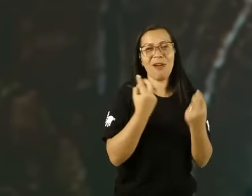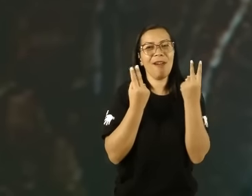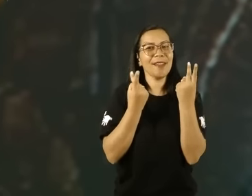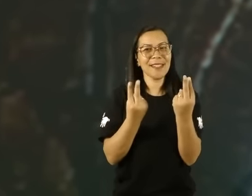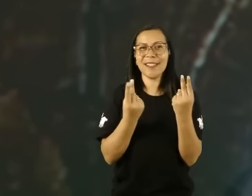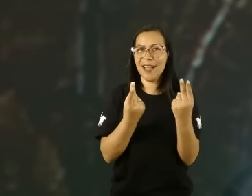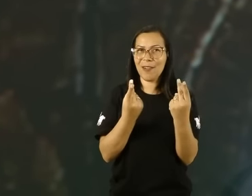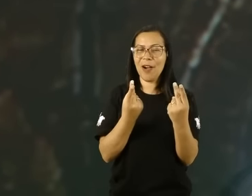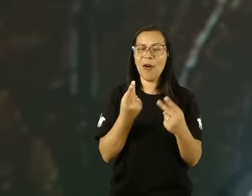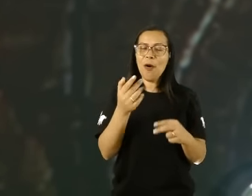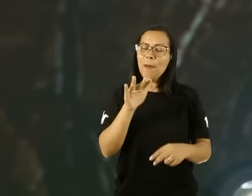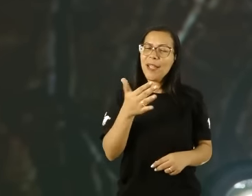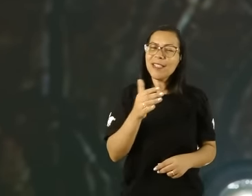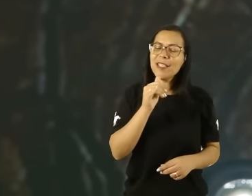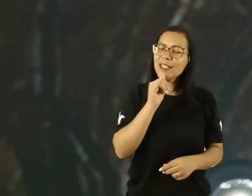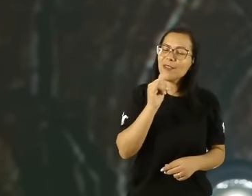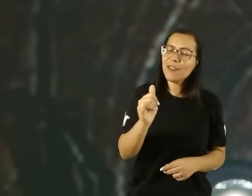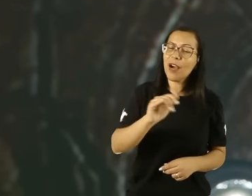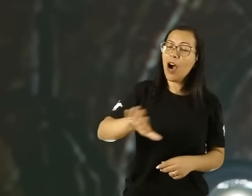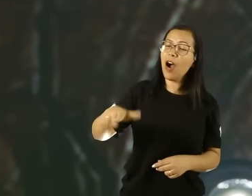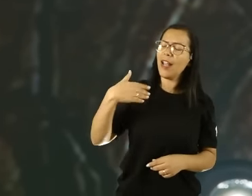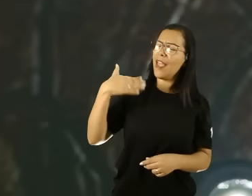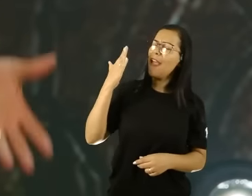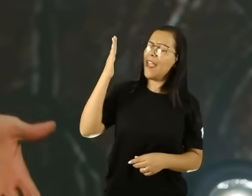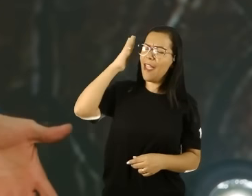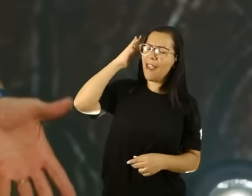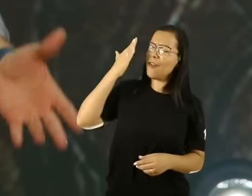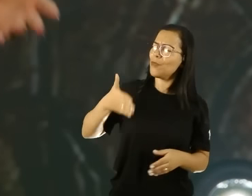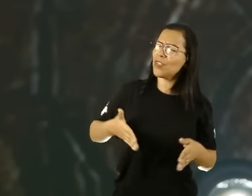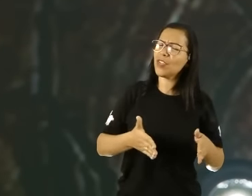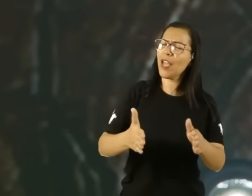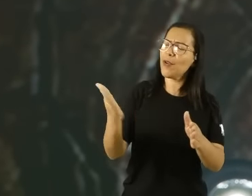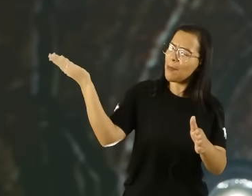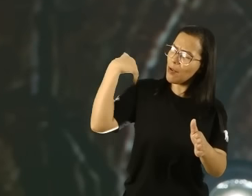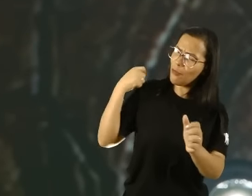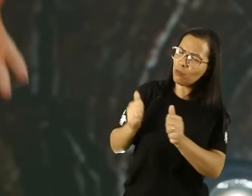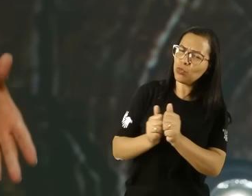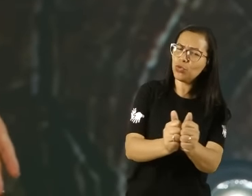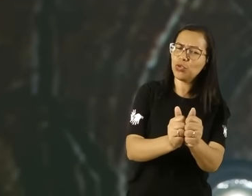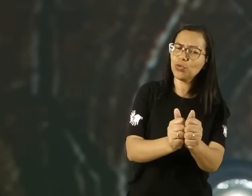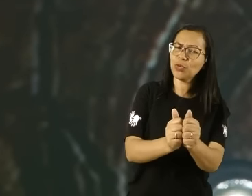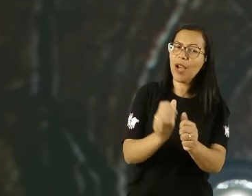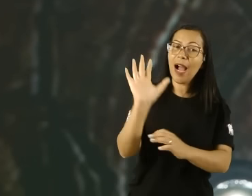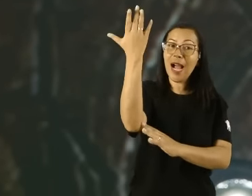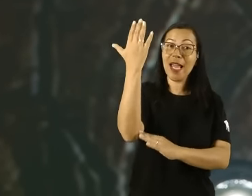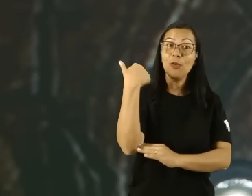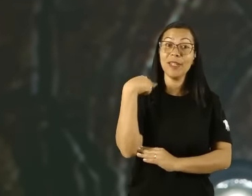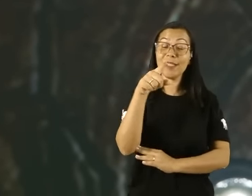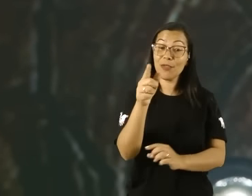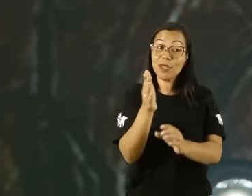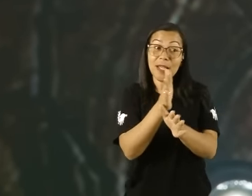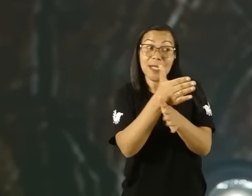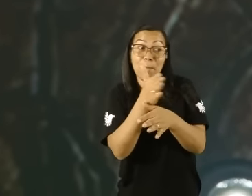morrendo de vergonha, você fica nervoso, você xinga todo mundo. E aí Pedro, que teve a ideia, ele começa a ver que o fracasso está ali, ele joga a rede e